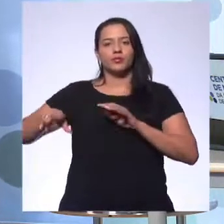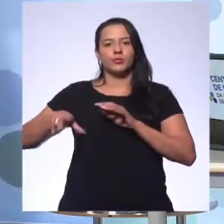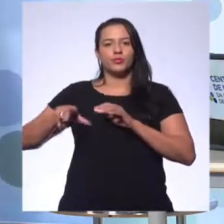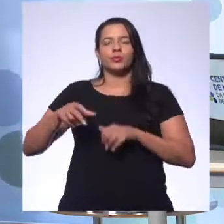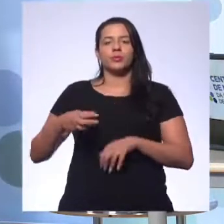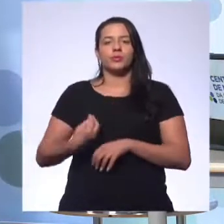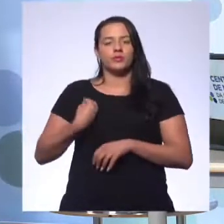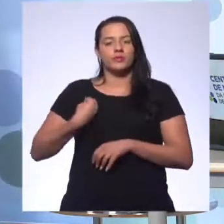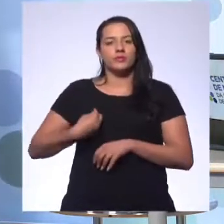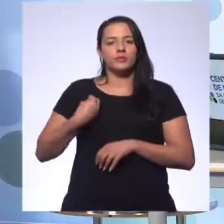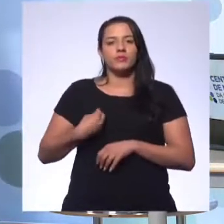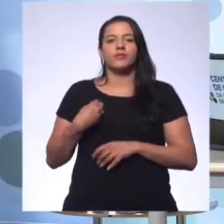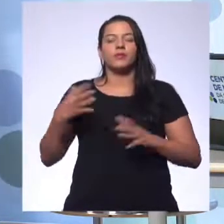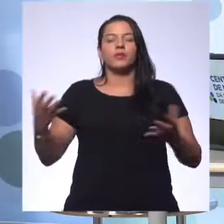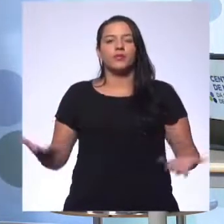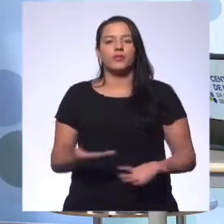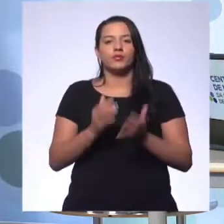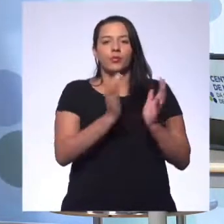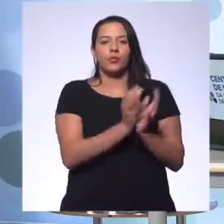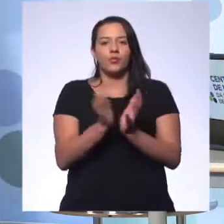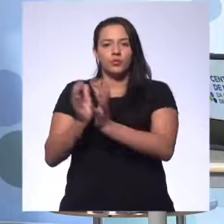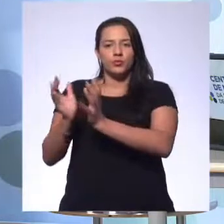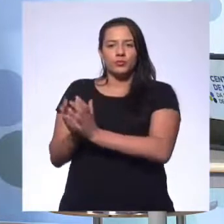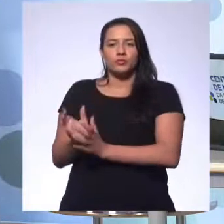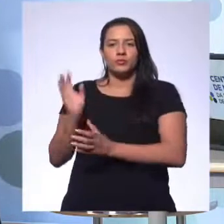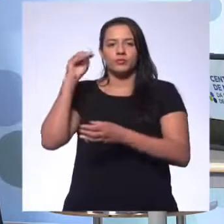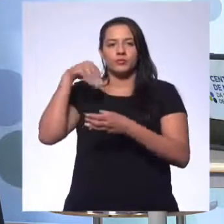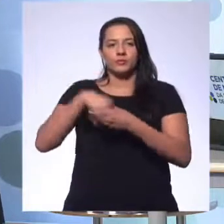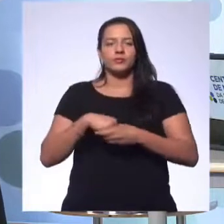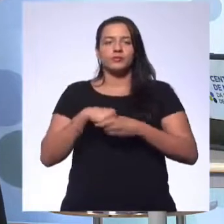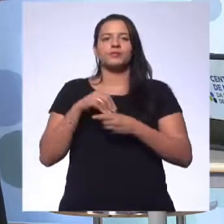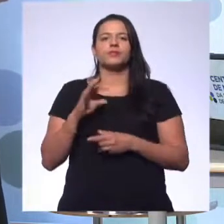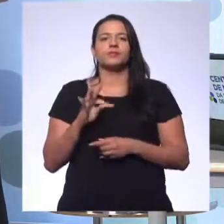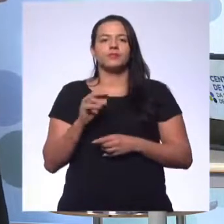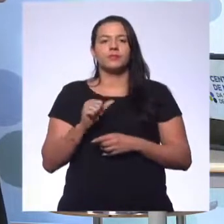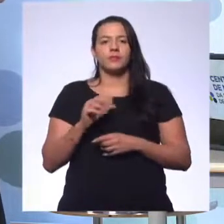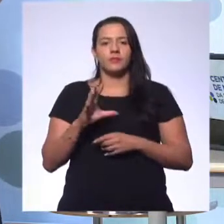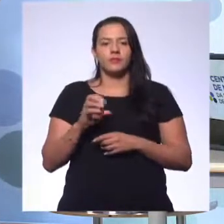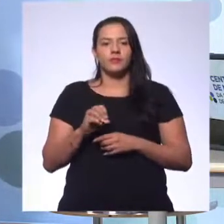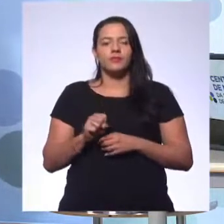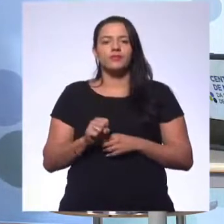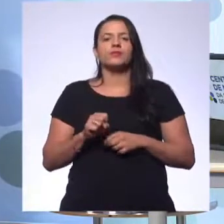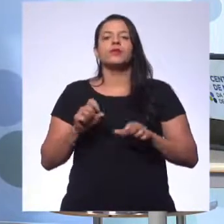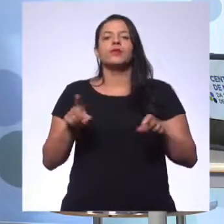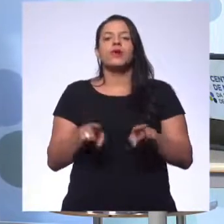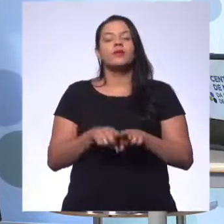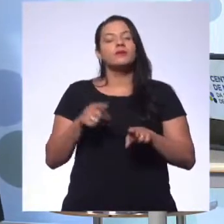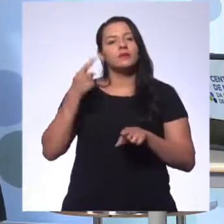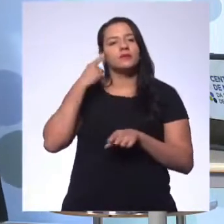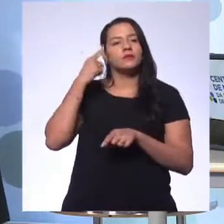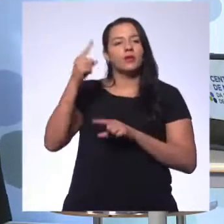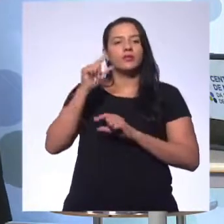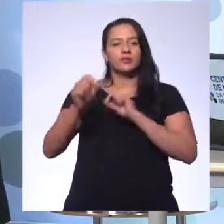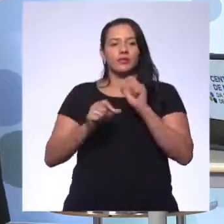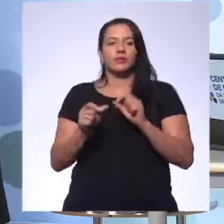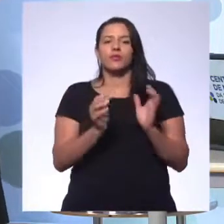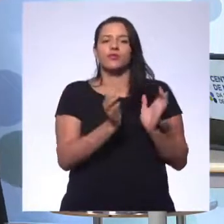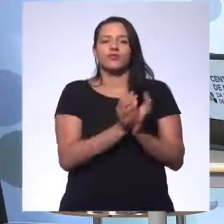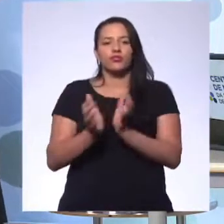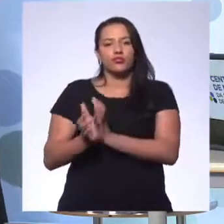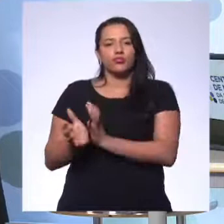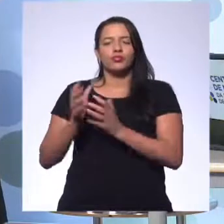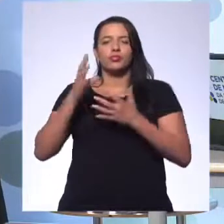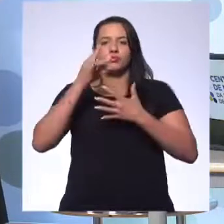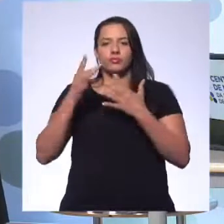o agrupamento deles dentro desses táxons, tá? Então, quer dizer, essa ideia da classificação biológica de